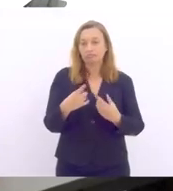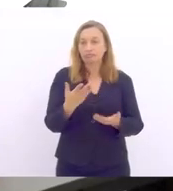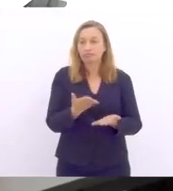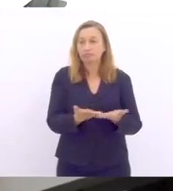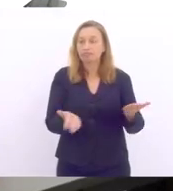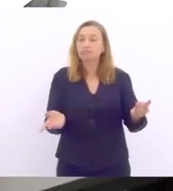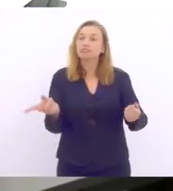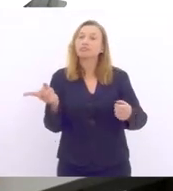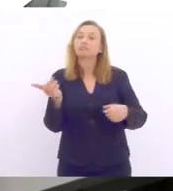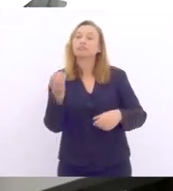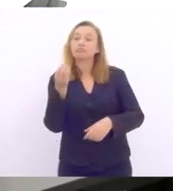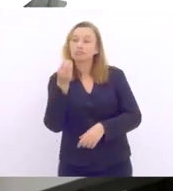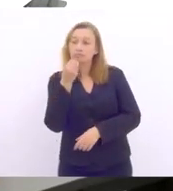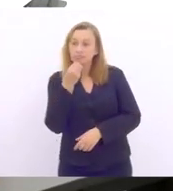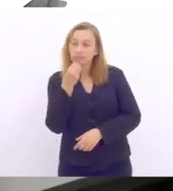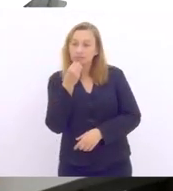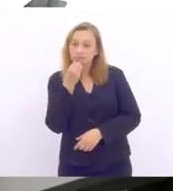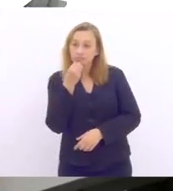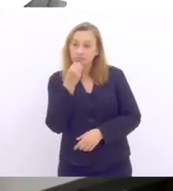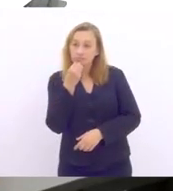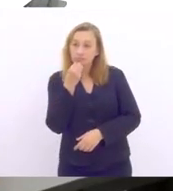as oportunidades,